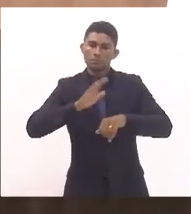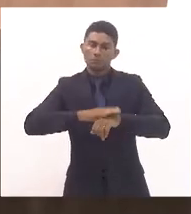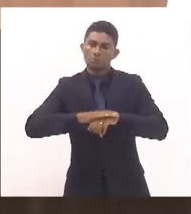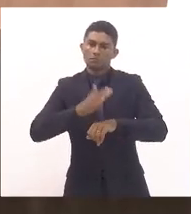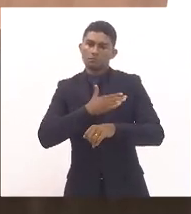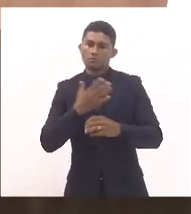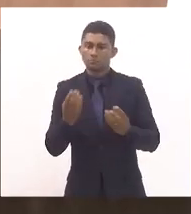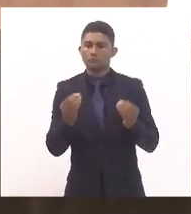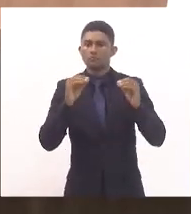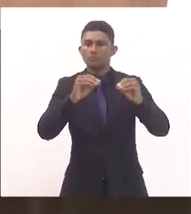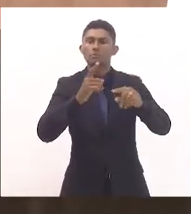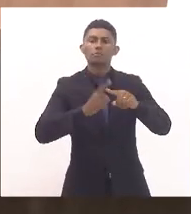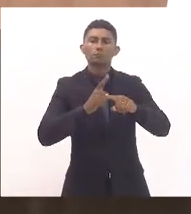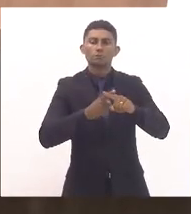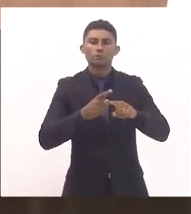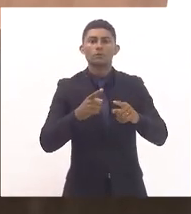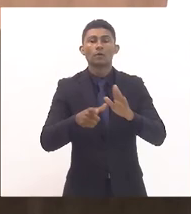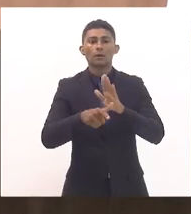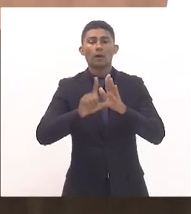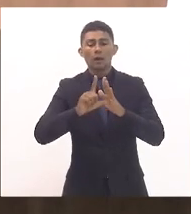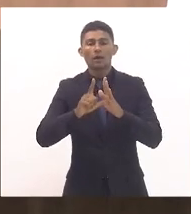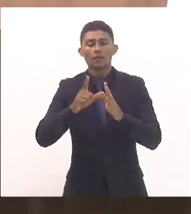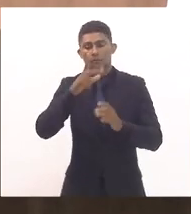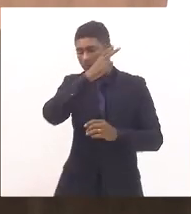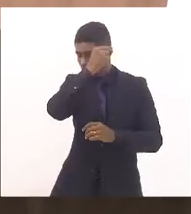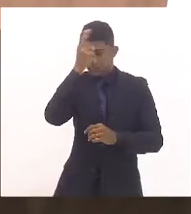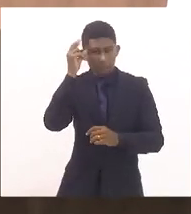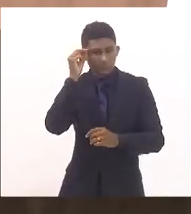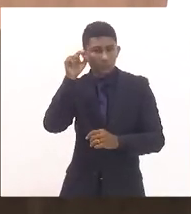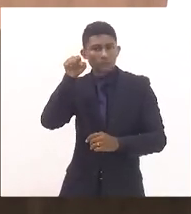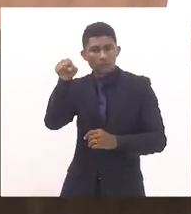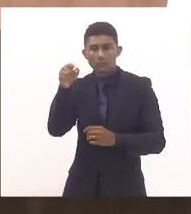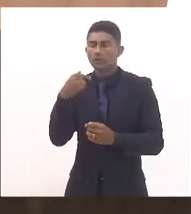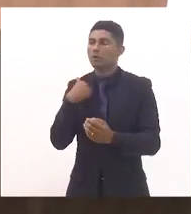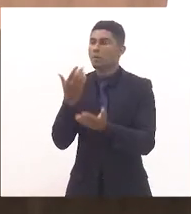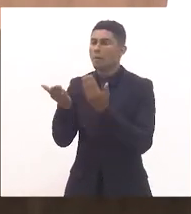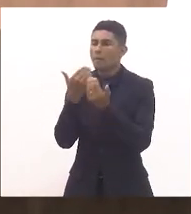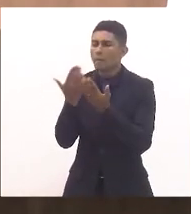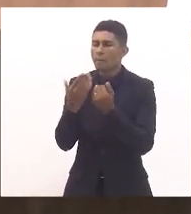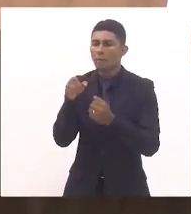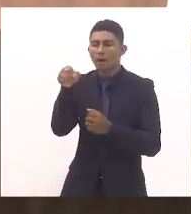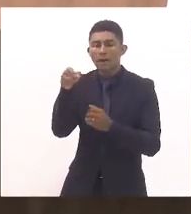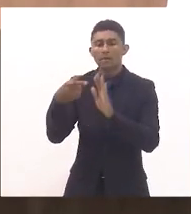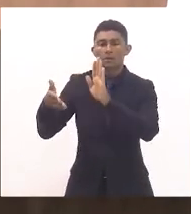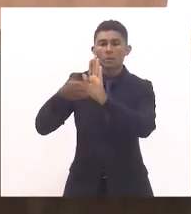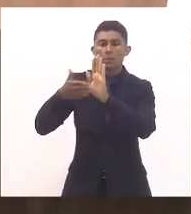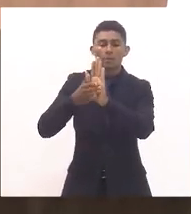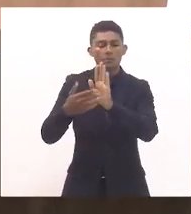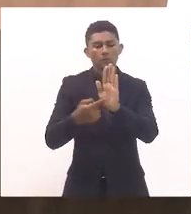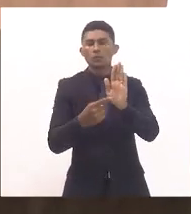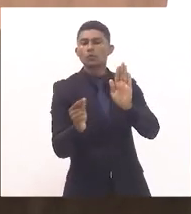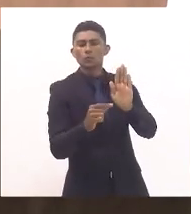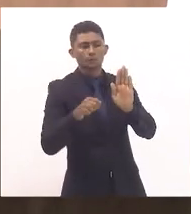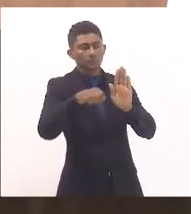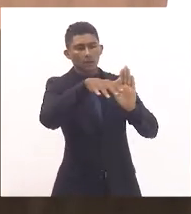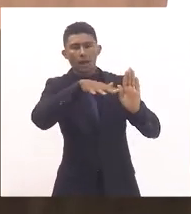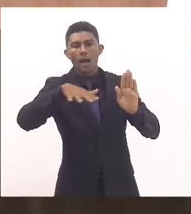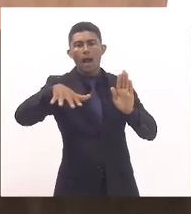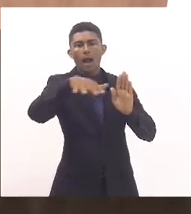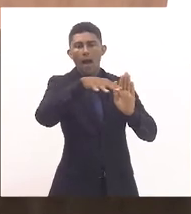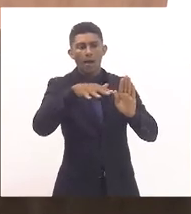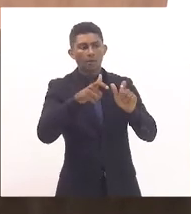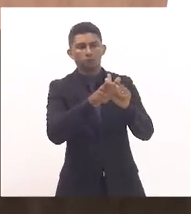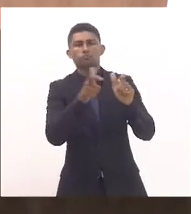mais, nada menos do que um diálogo com a prefeitura da cidade que propôs o aumento da área de